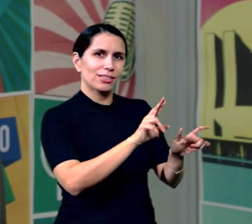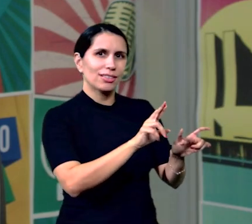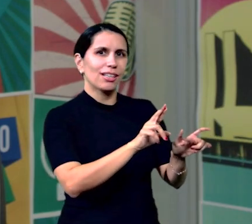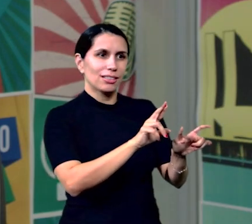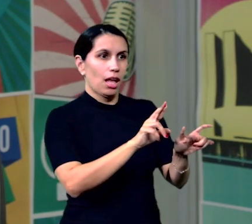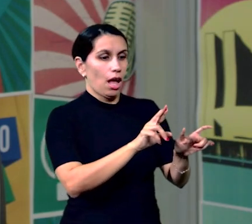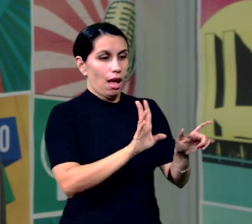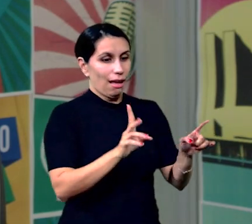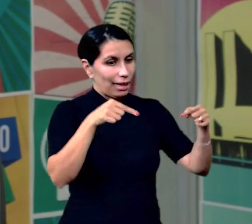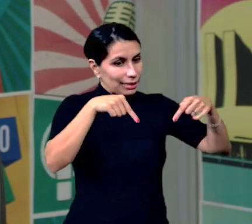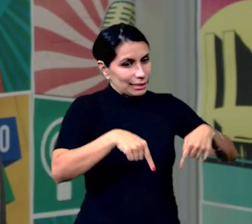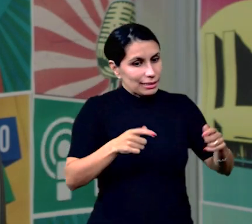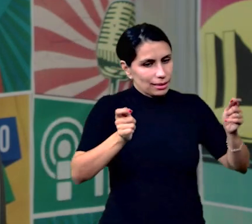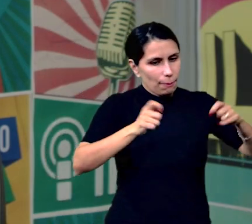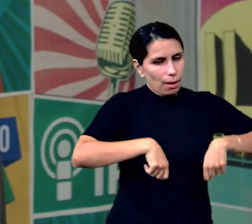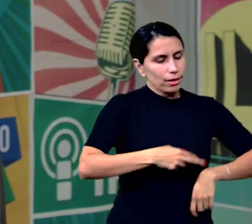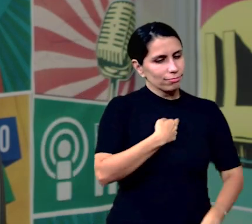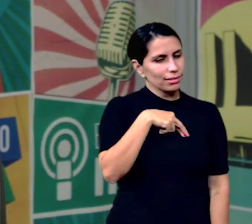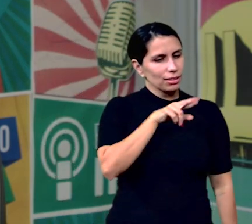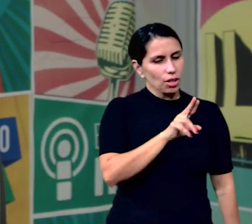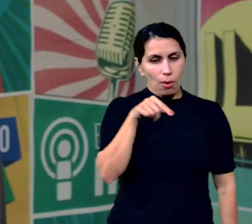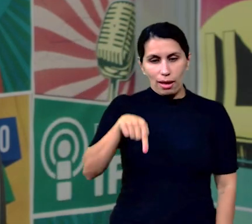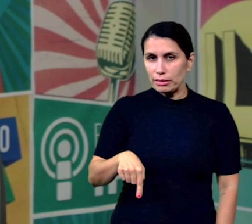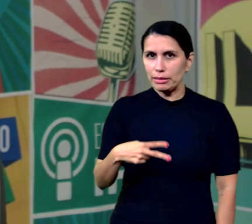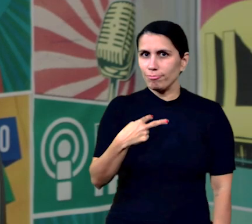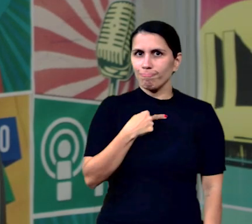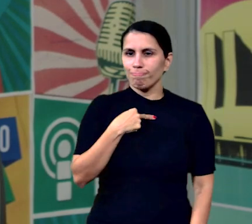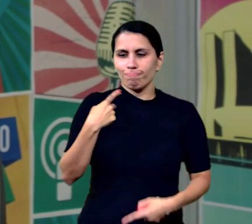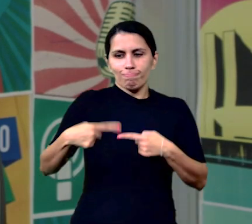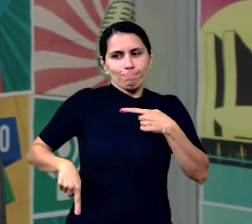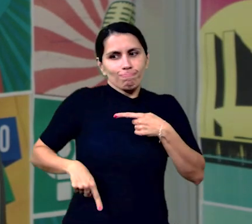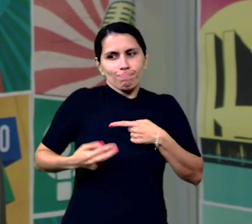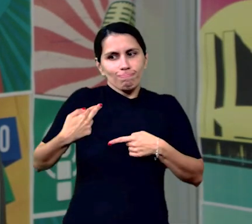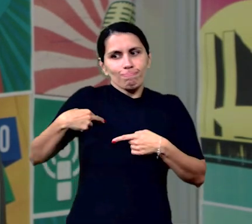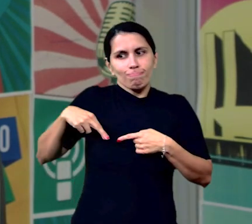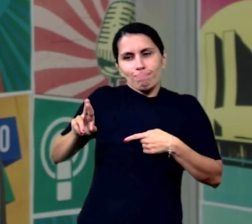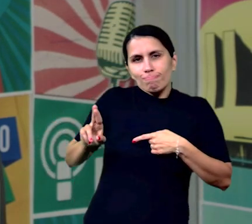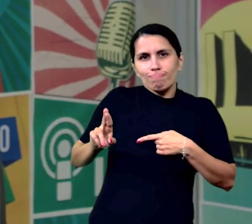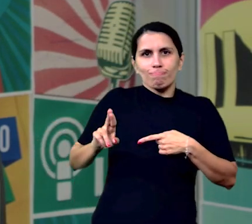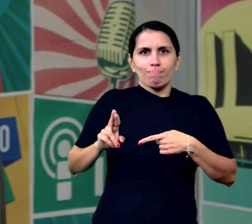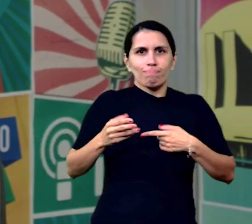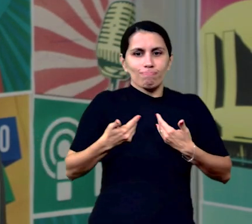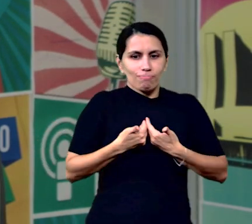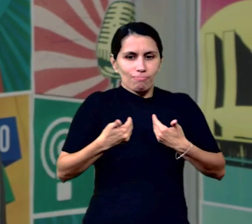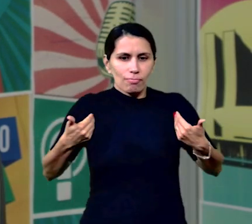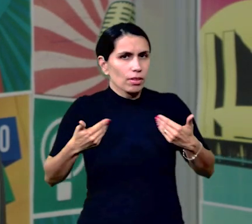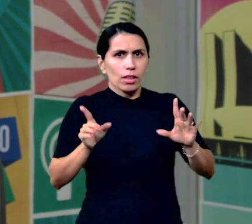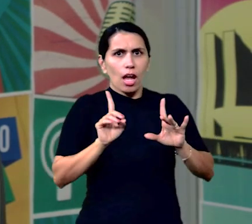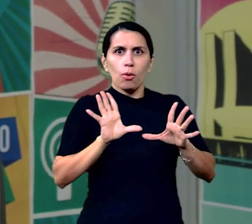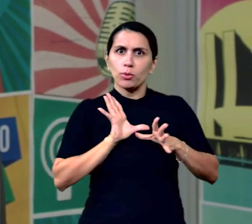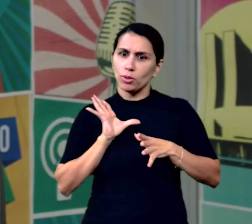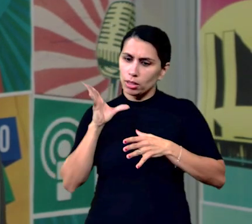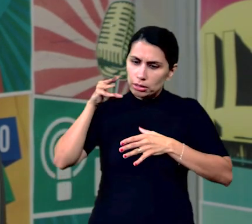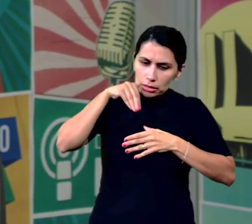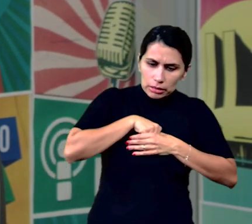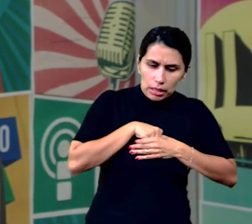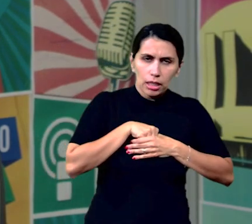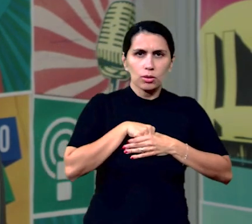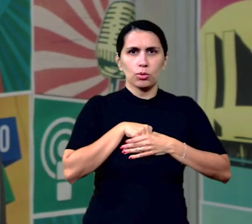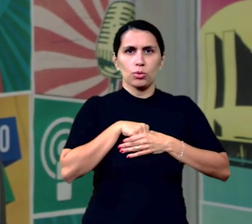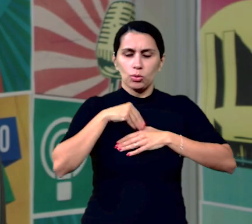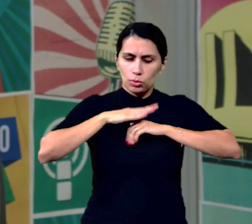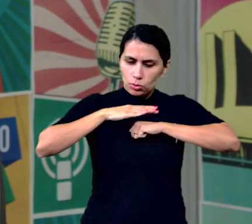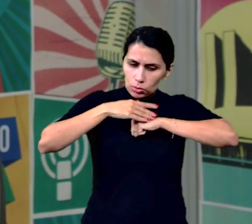a sua religião do seu espaço de trabalho, do seu espaço, de educação, né, a gente leva isso com a gente, mas isso não